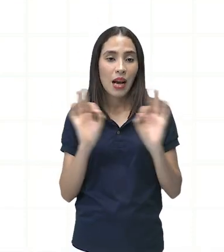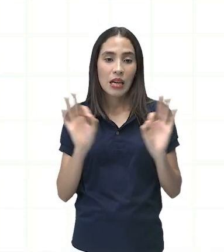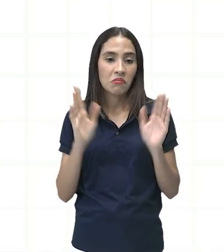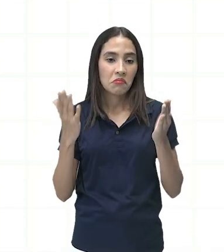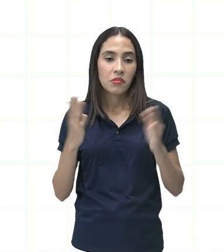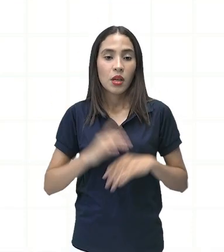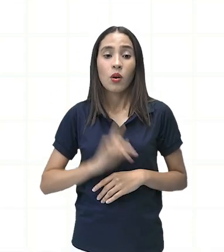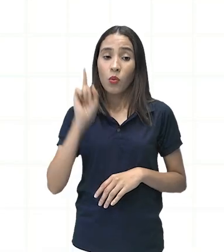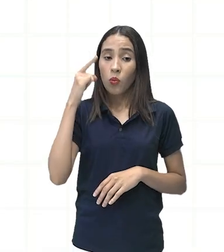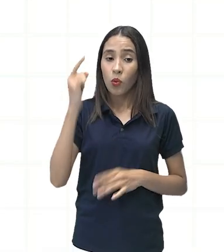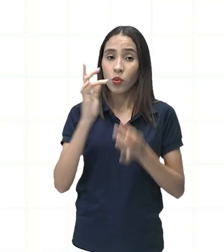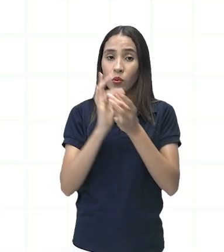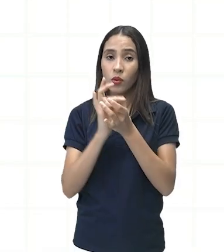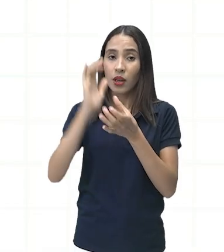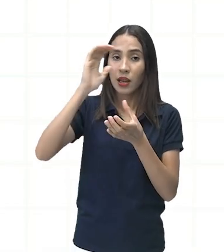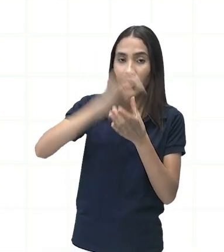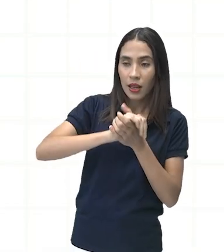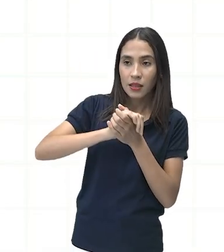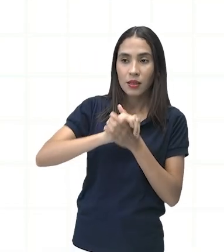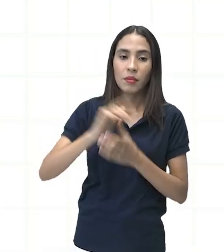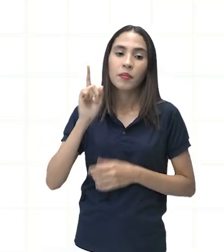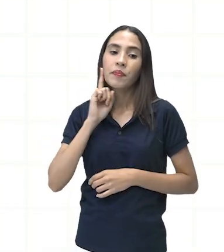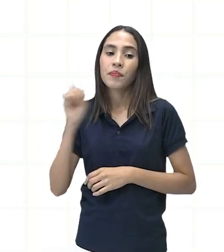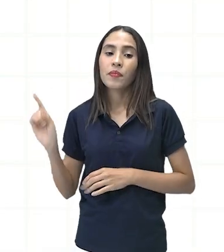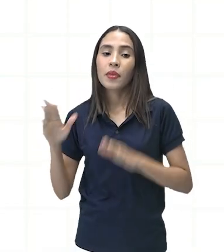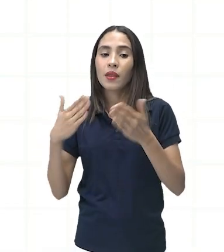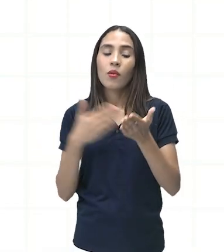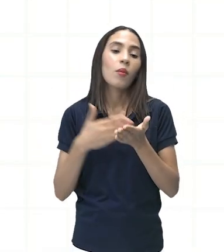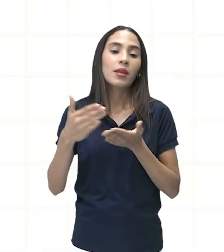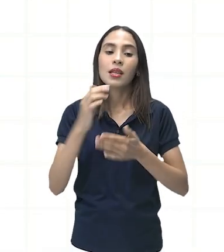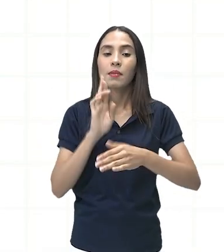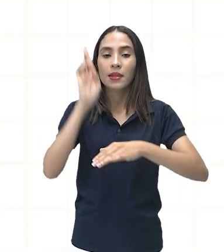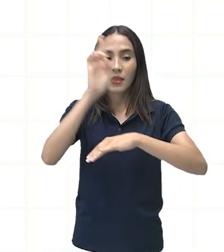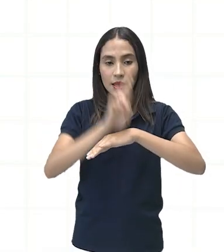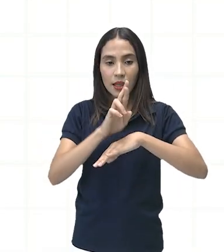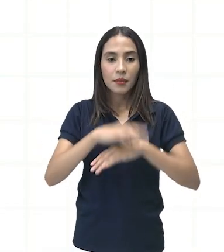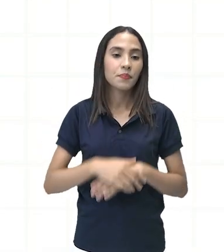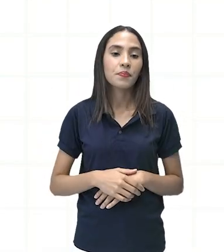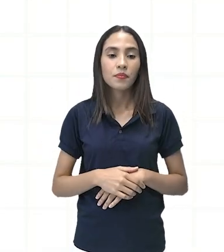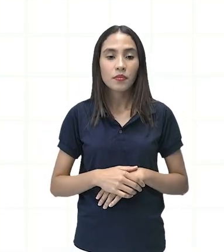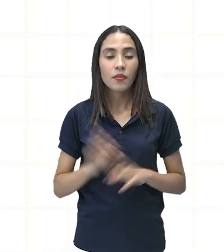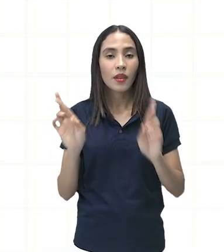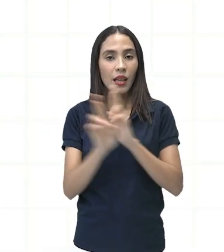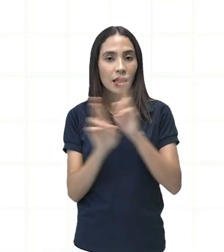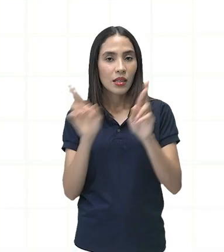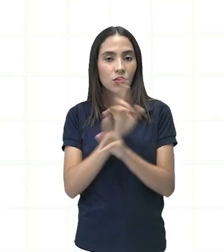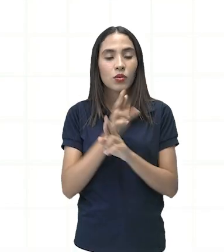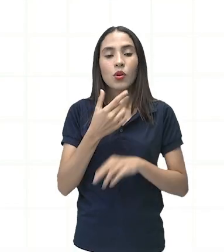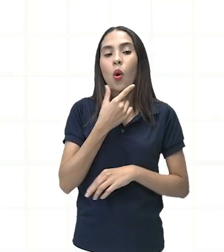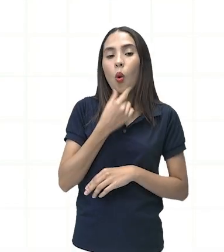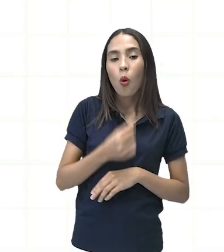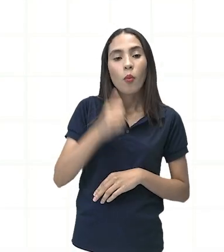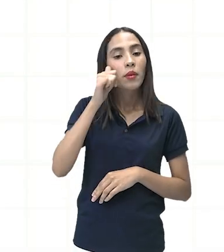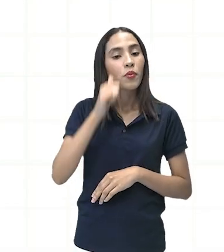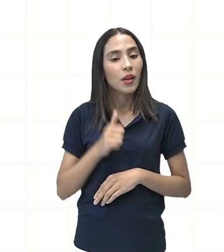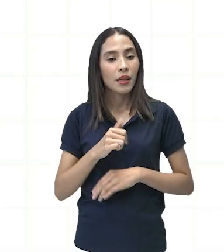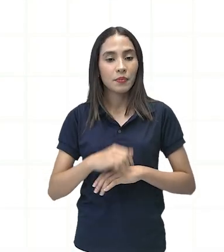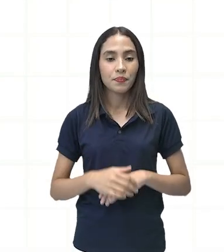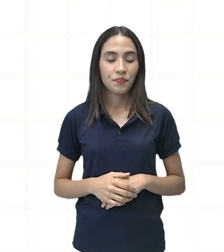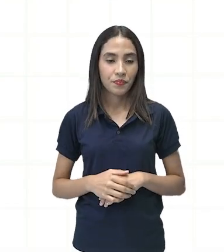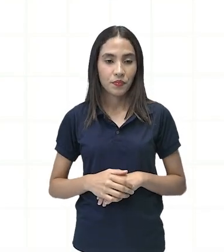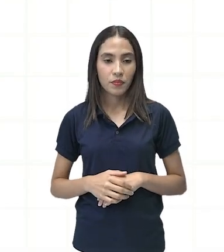o próximo, casamento. Aqui nós vamos começar a representar as relações entre os indivíduos desse